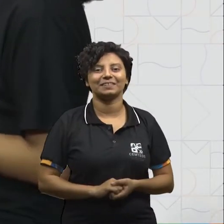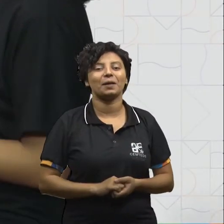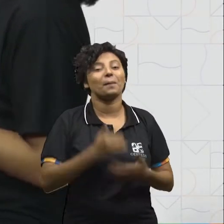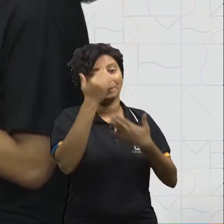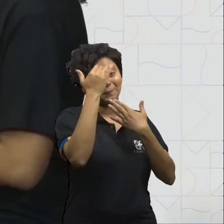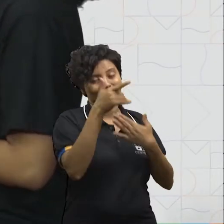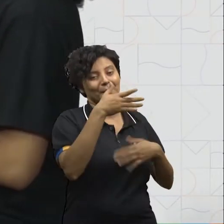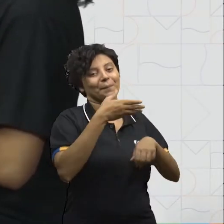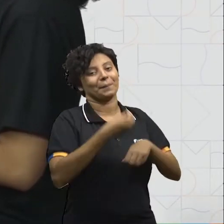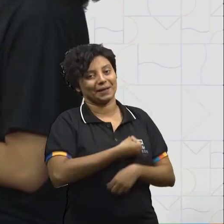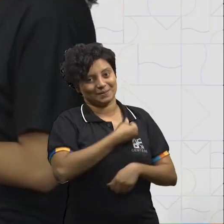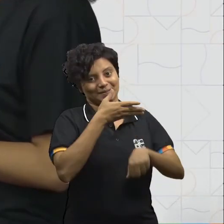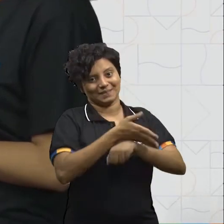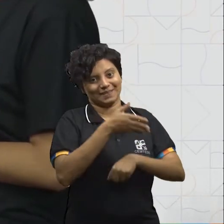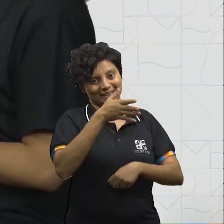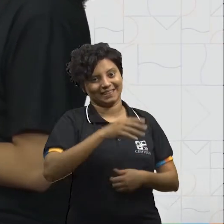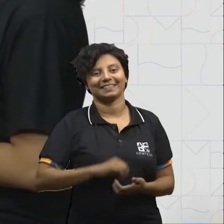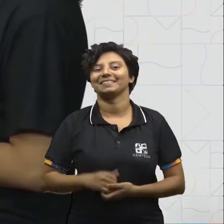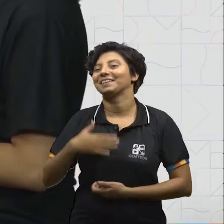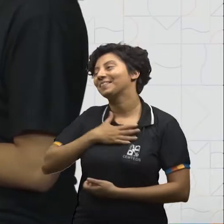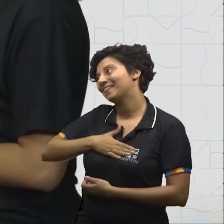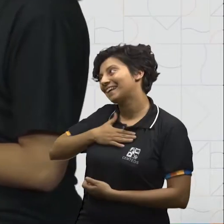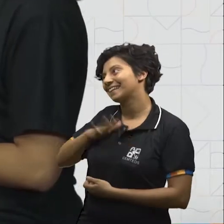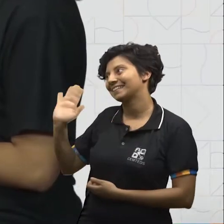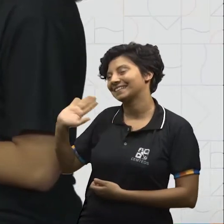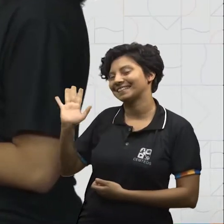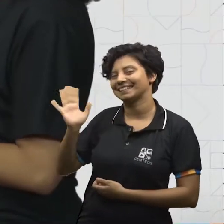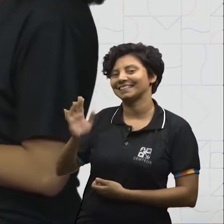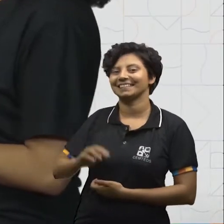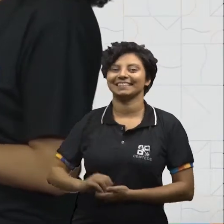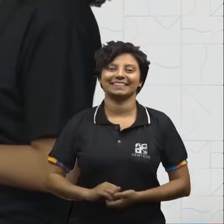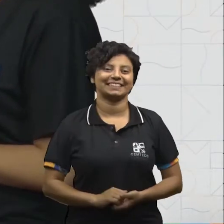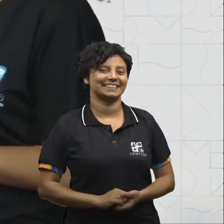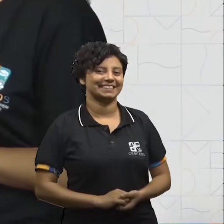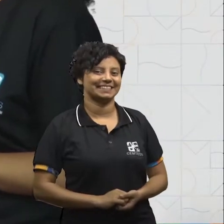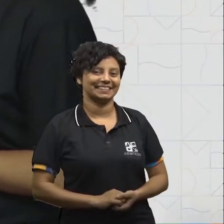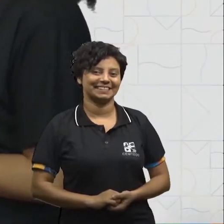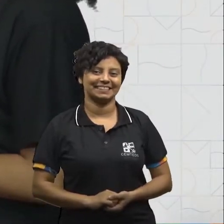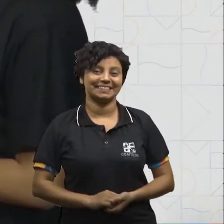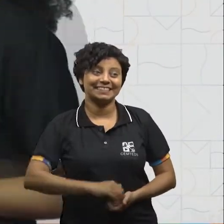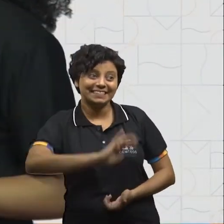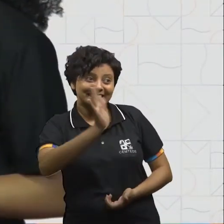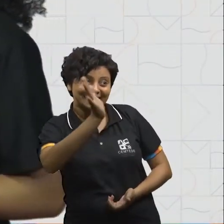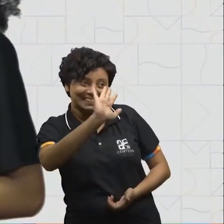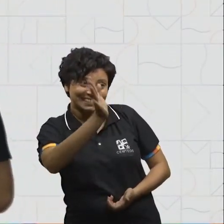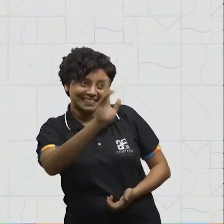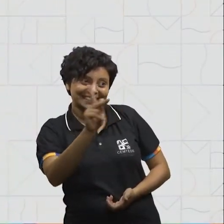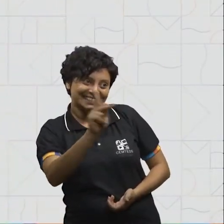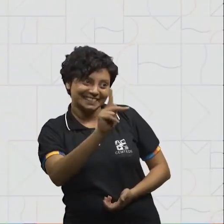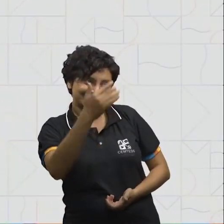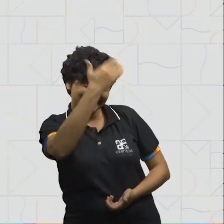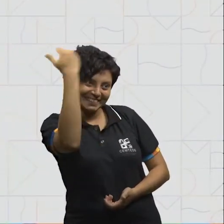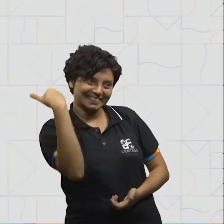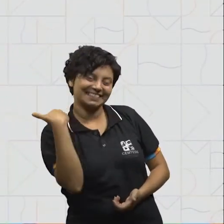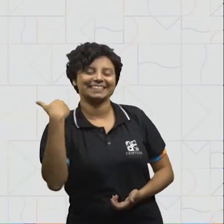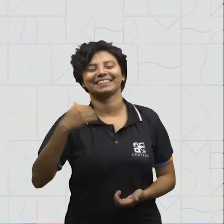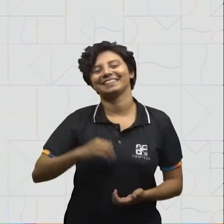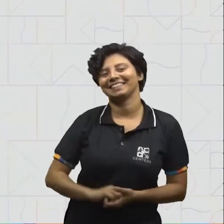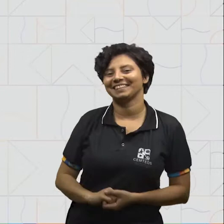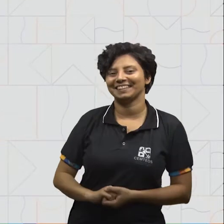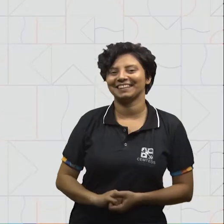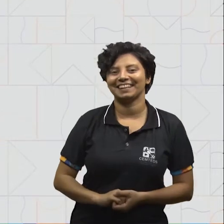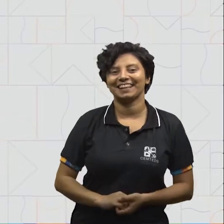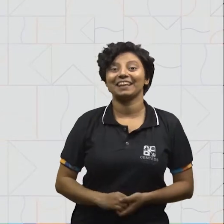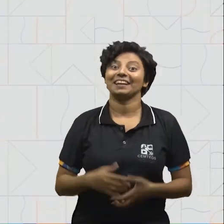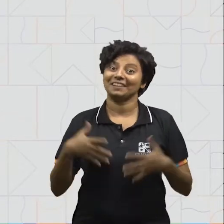Muito obrigada pela sua participação na aula de hoje. Foi um prazer. Tchau, tchau. Tchau. Tchau, tchau, gente. Até a próxima, professora